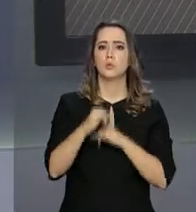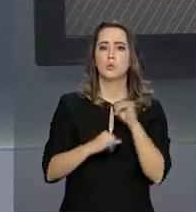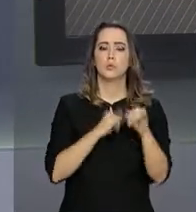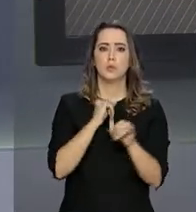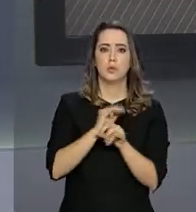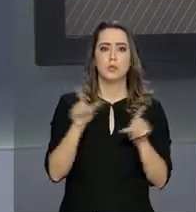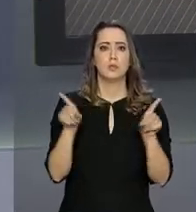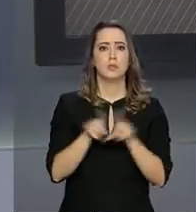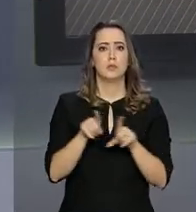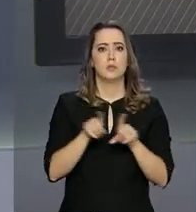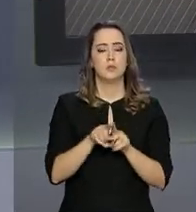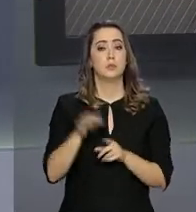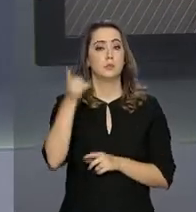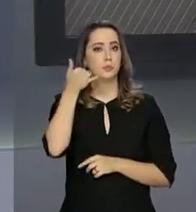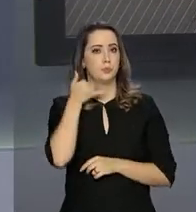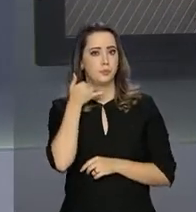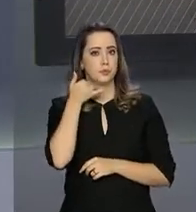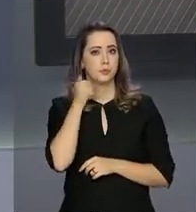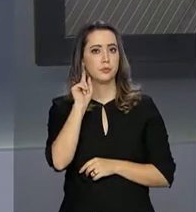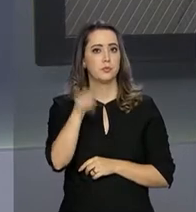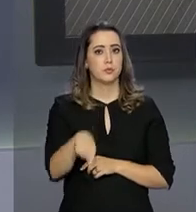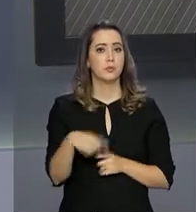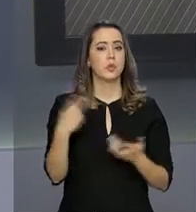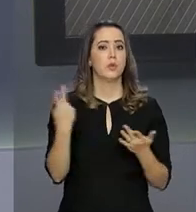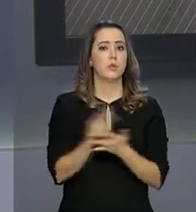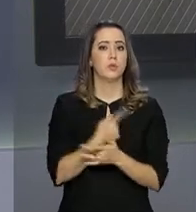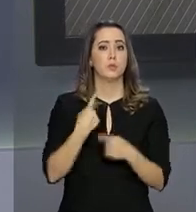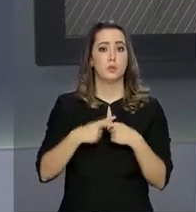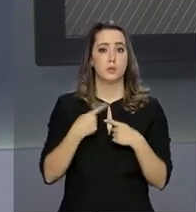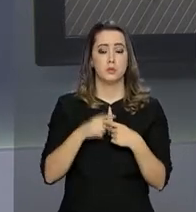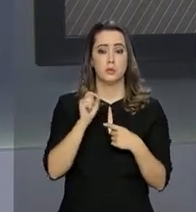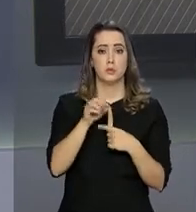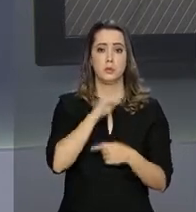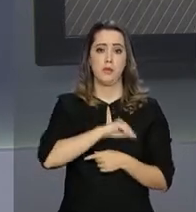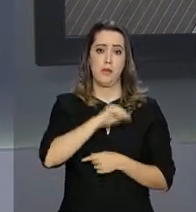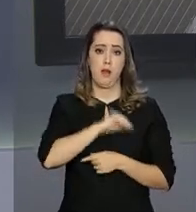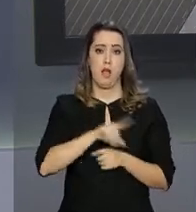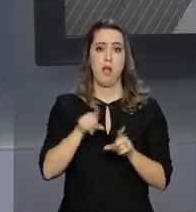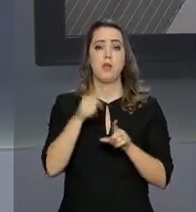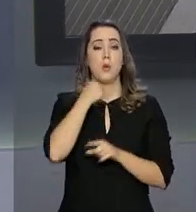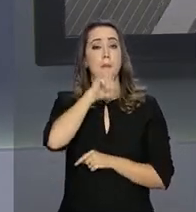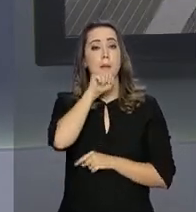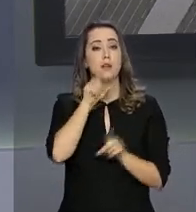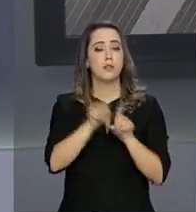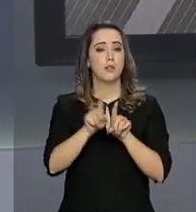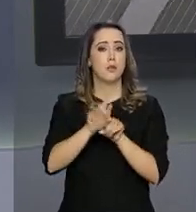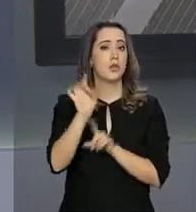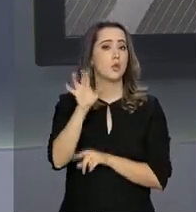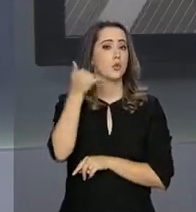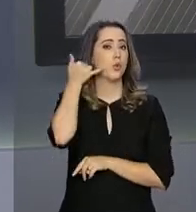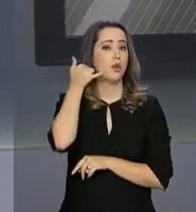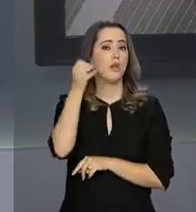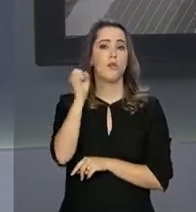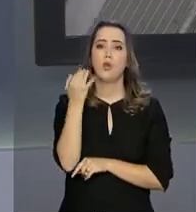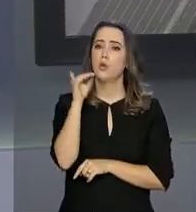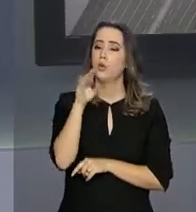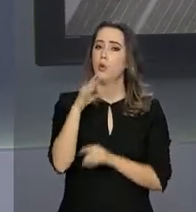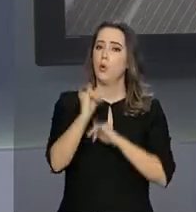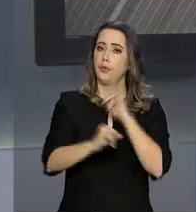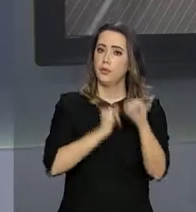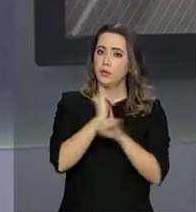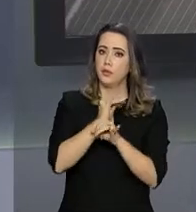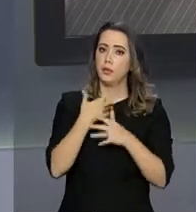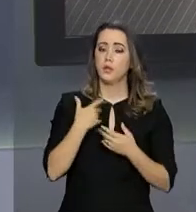totalmente online e também por telefone a mudança vale também para o salário maternidade os trabalhadores só terão de